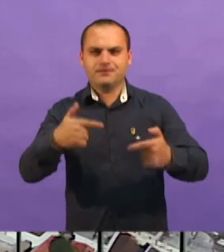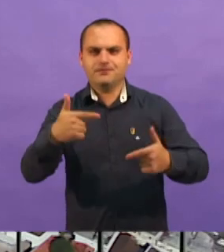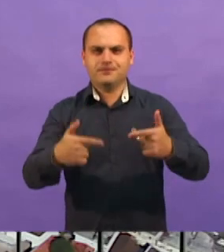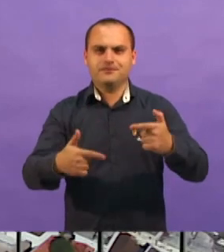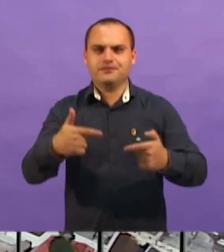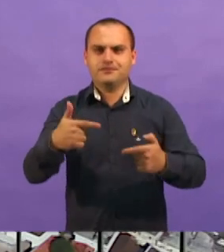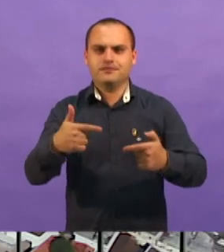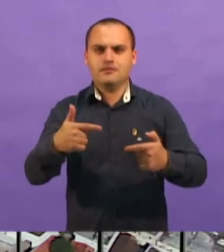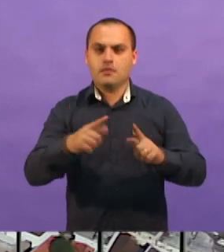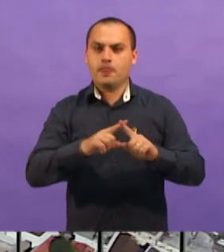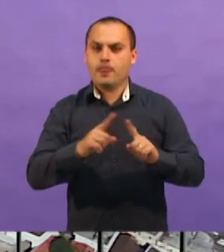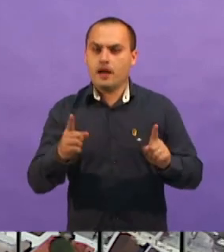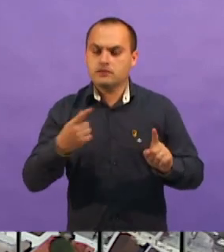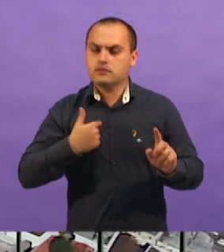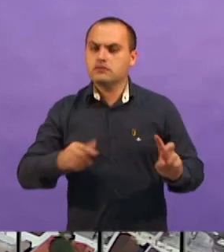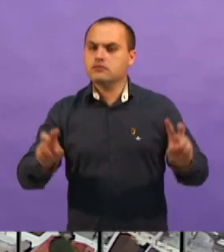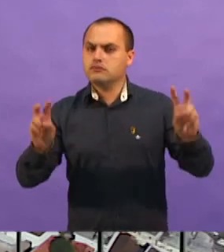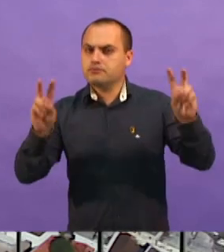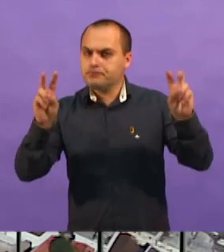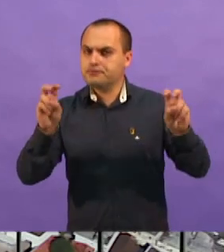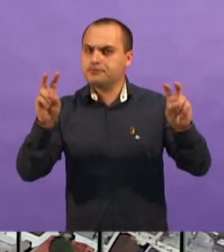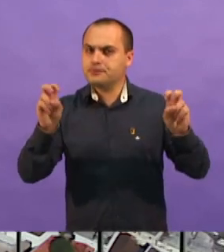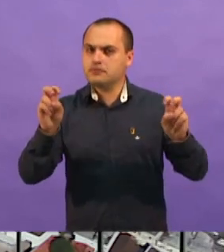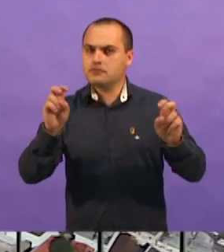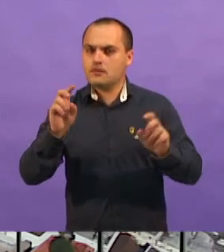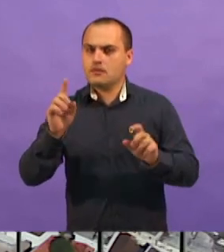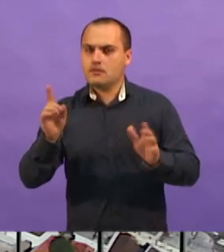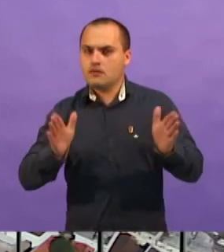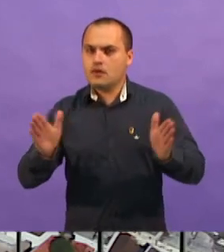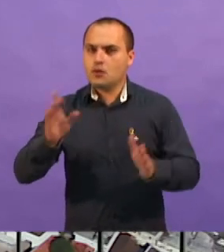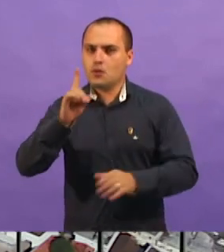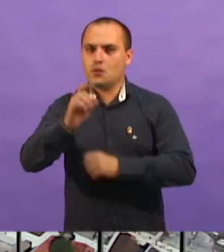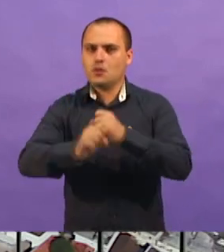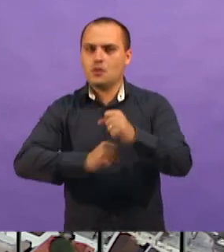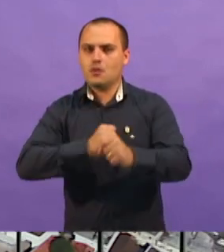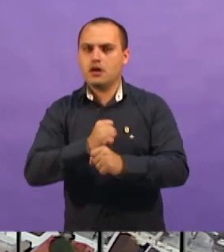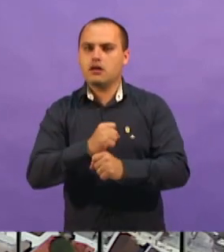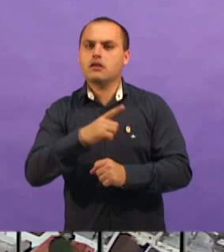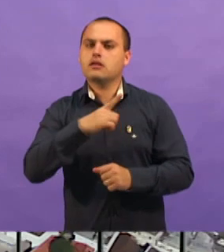da história, muitos contidos no anuário, traz essa coisa, né,